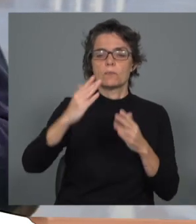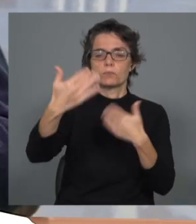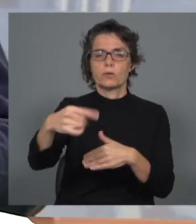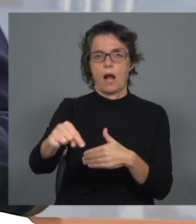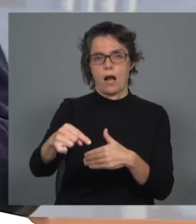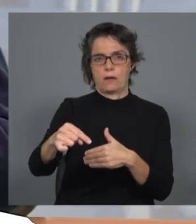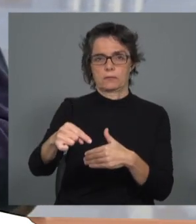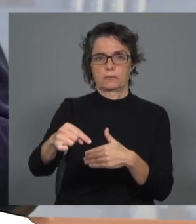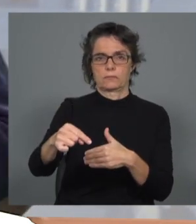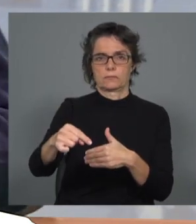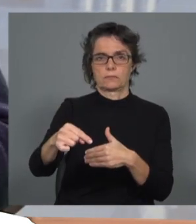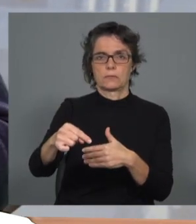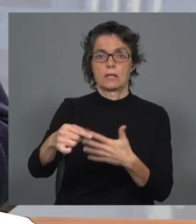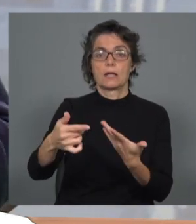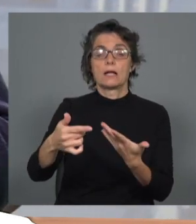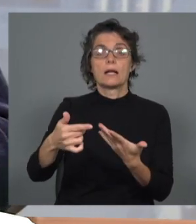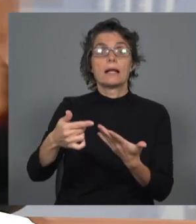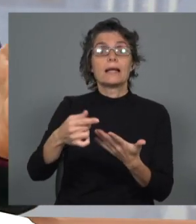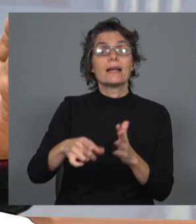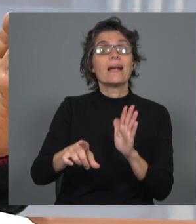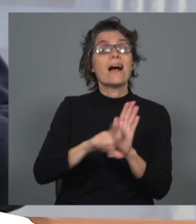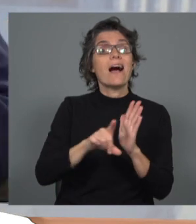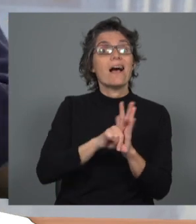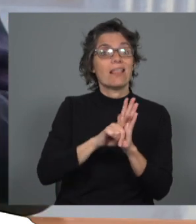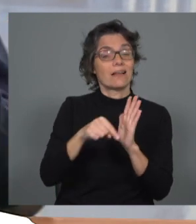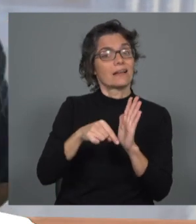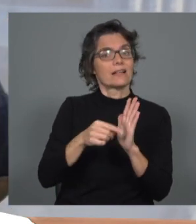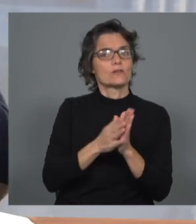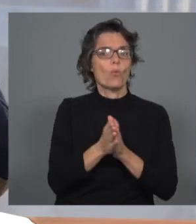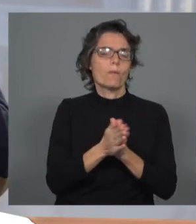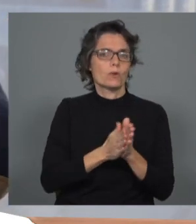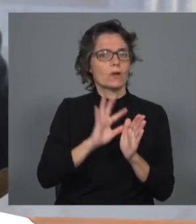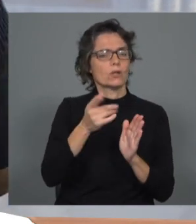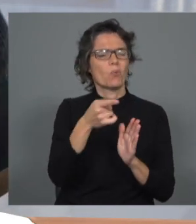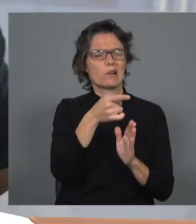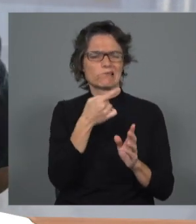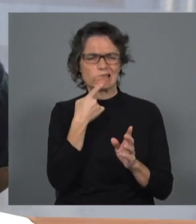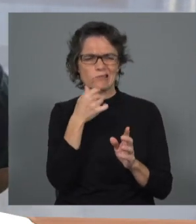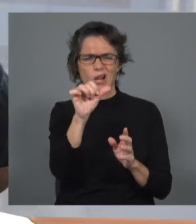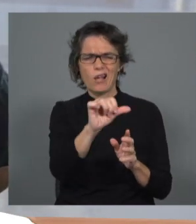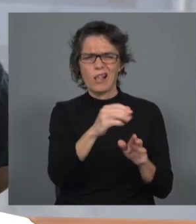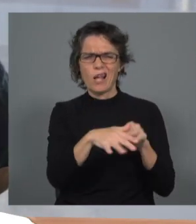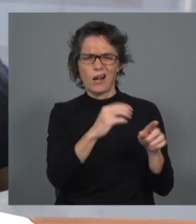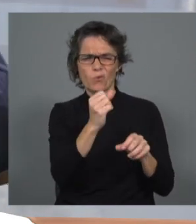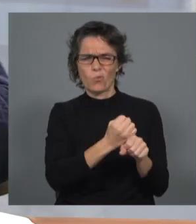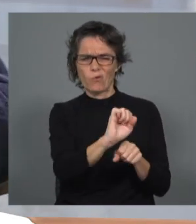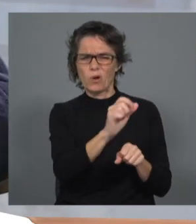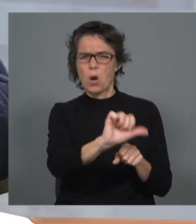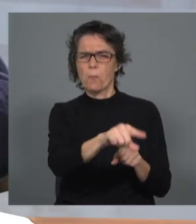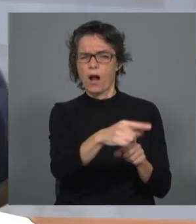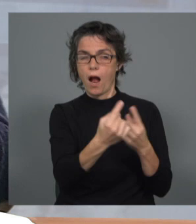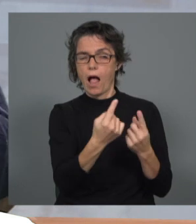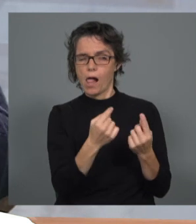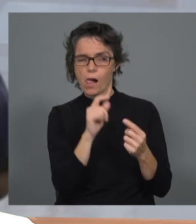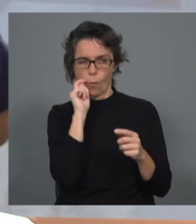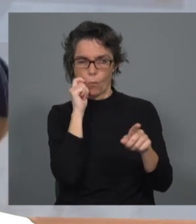em que dá nas vistas e denuncia, e eles aplicam a lei. A lei está lá.